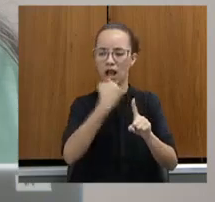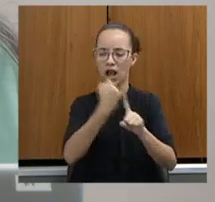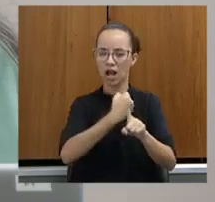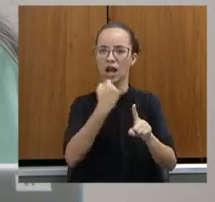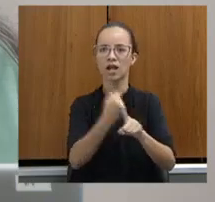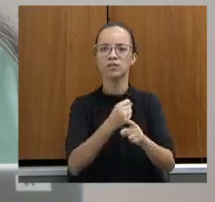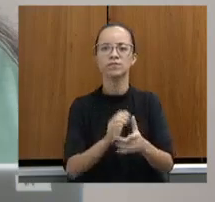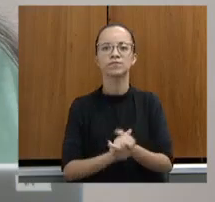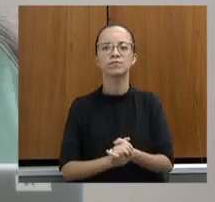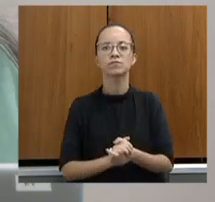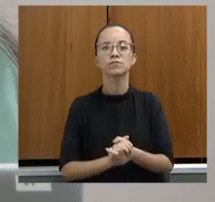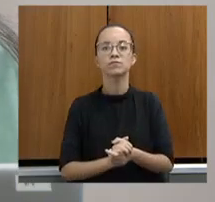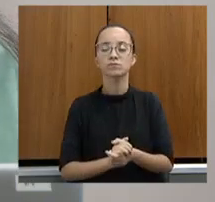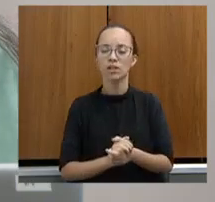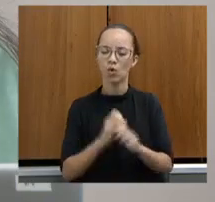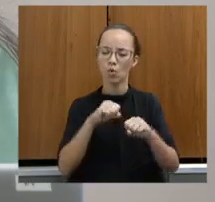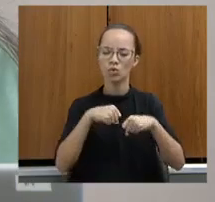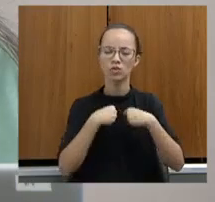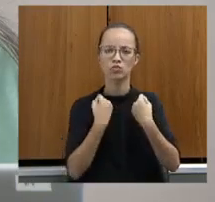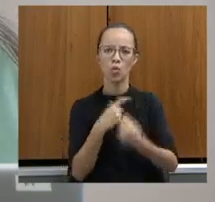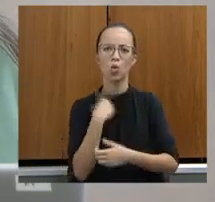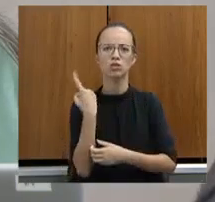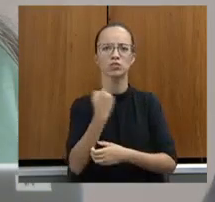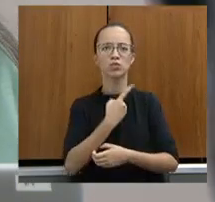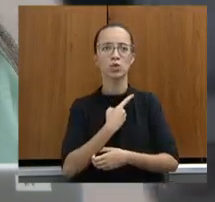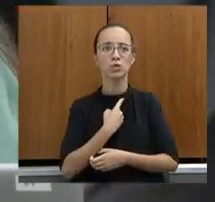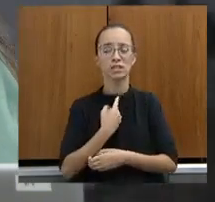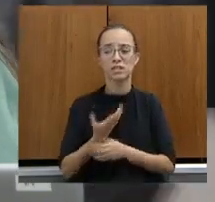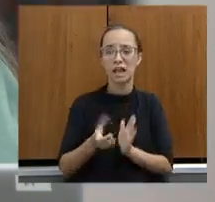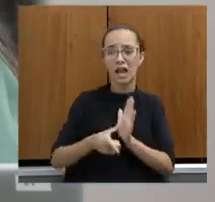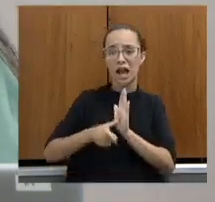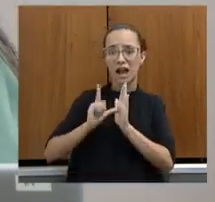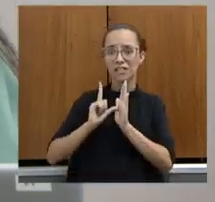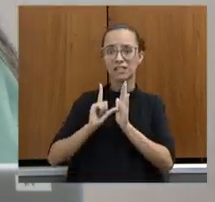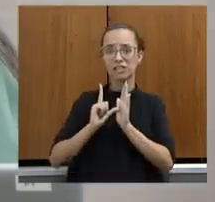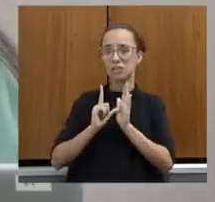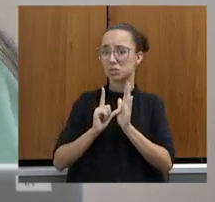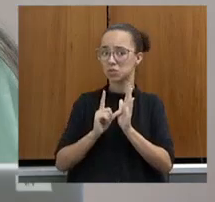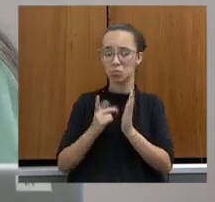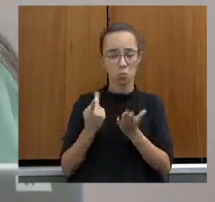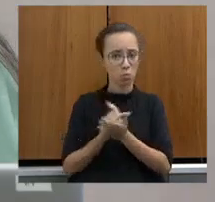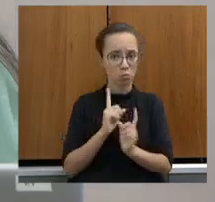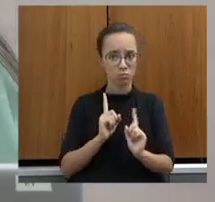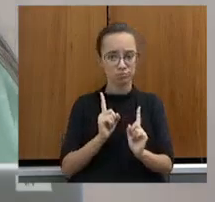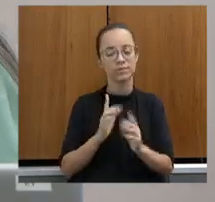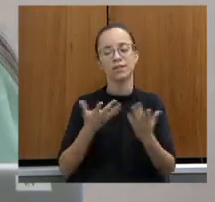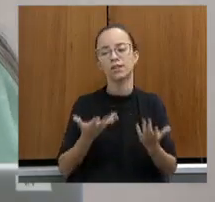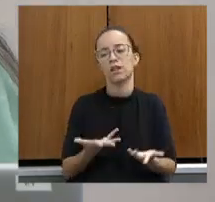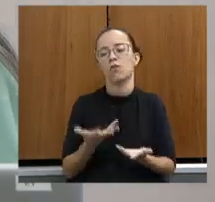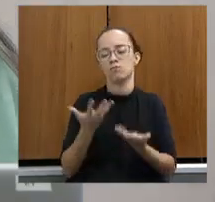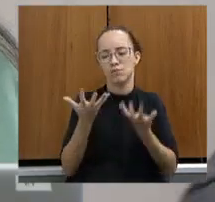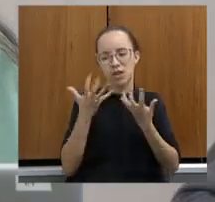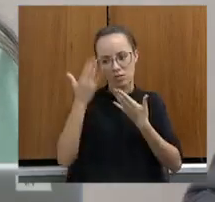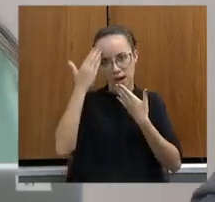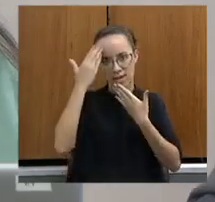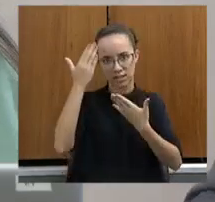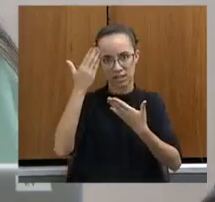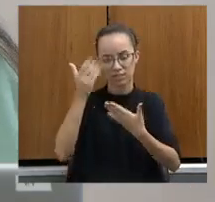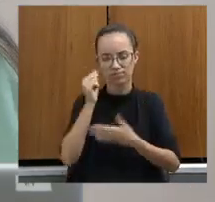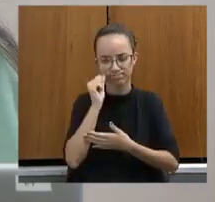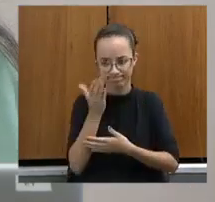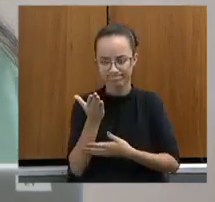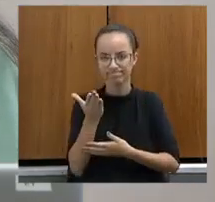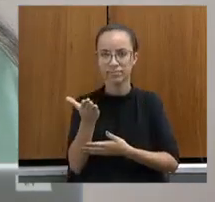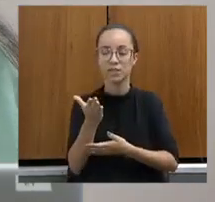sabe que era um esforço que a gente até então não percebia está acontecendo Então eu quero te agradecer por isso e te pedir